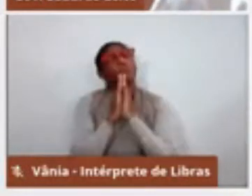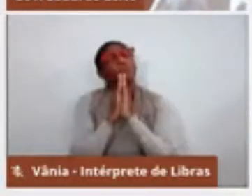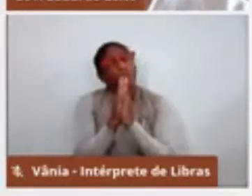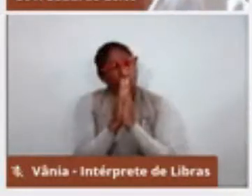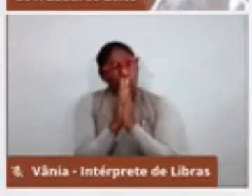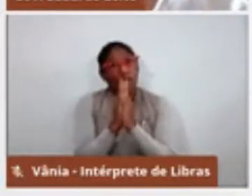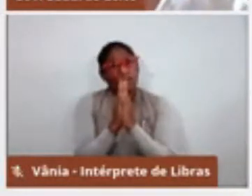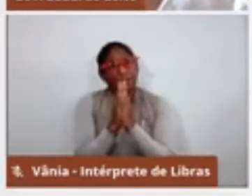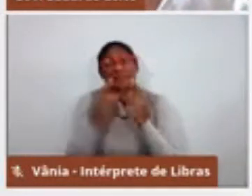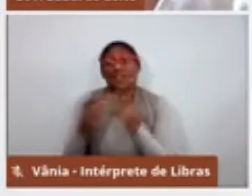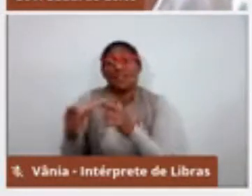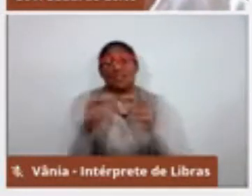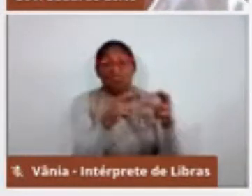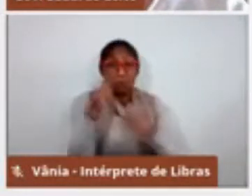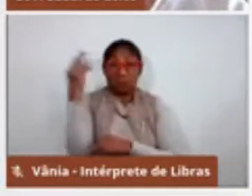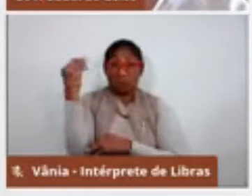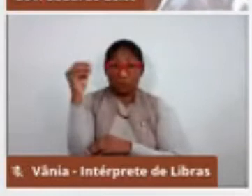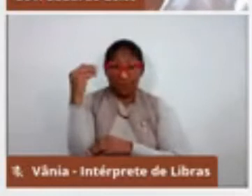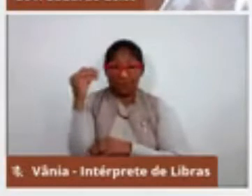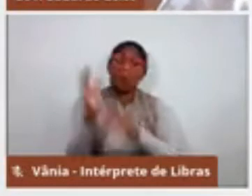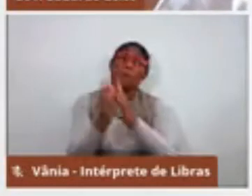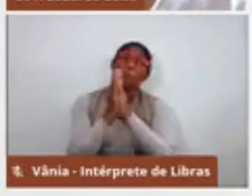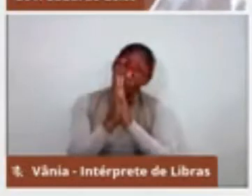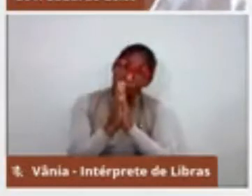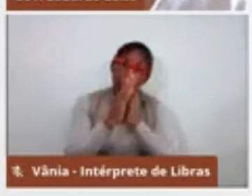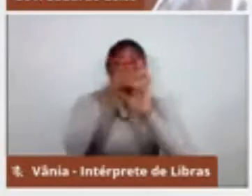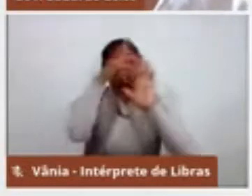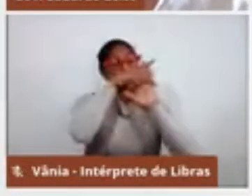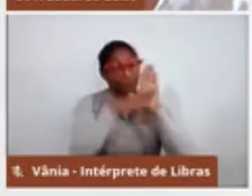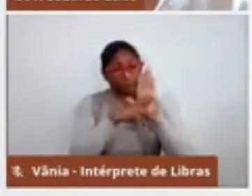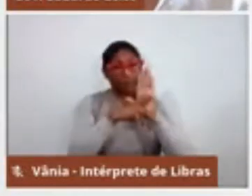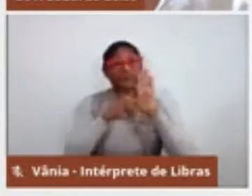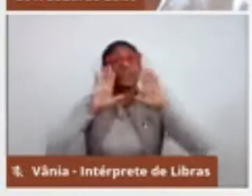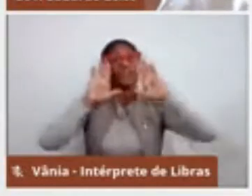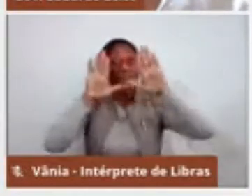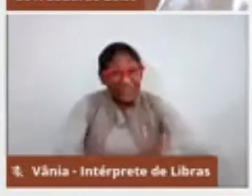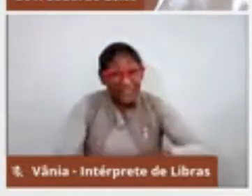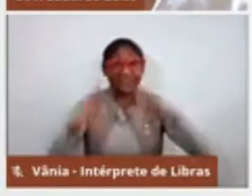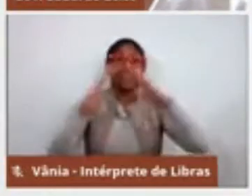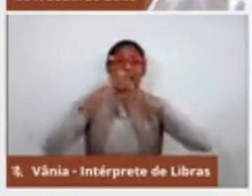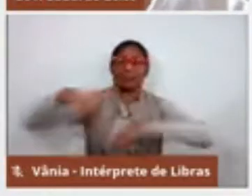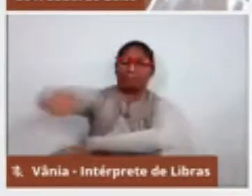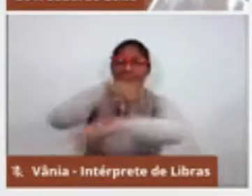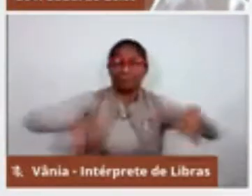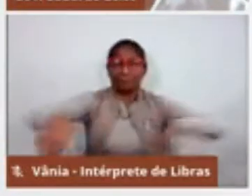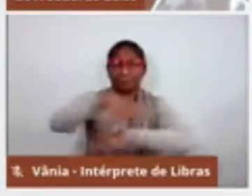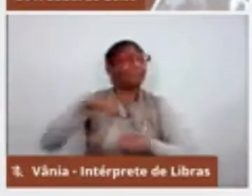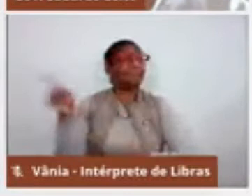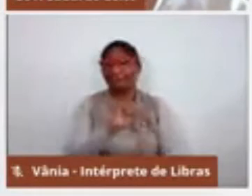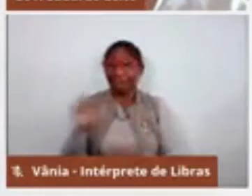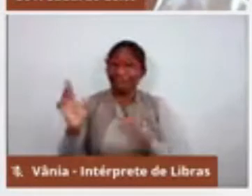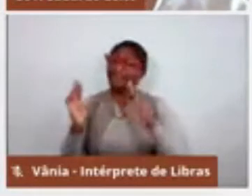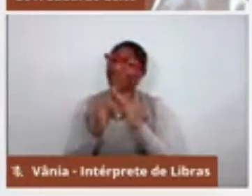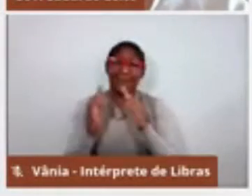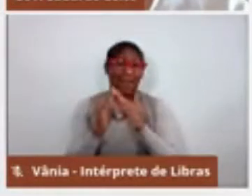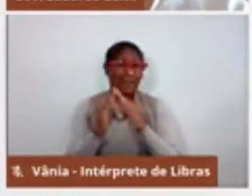na região metropolitana de Porto Alegre para que atendam aos protocolos, fiquem em casa o máximo que puderem, né, estabeleçam o